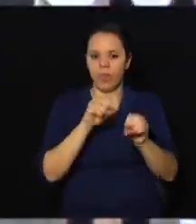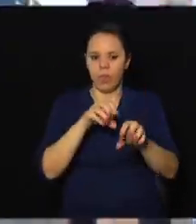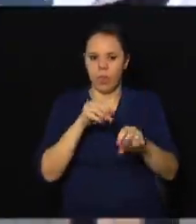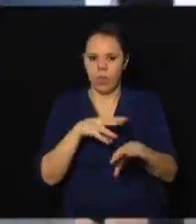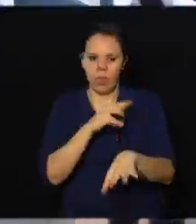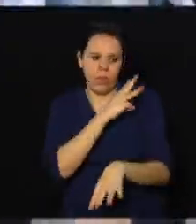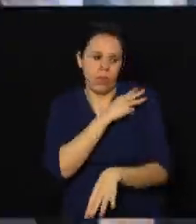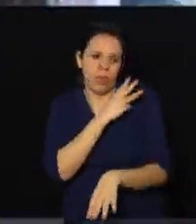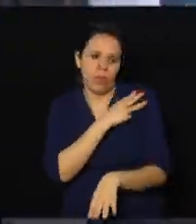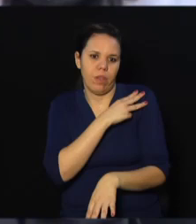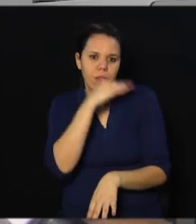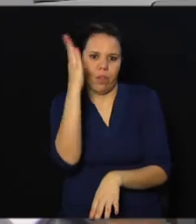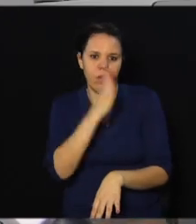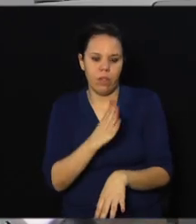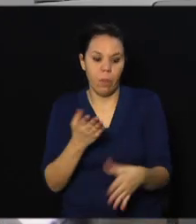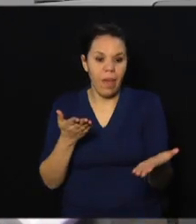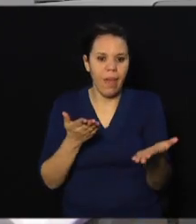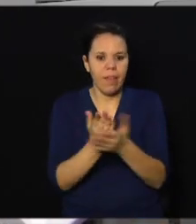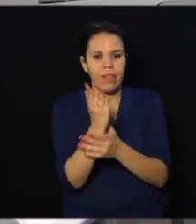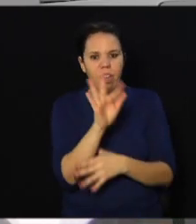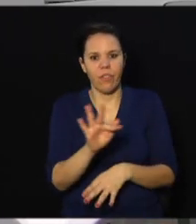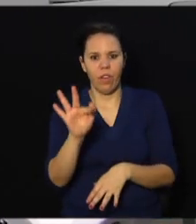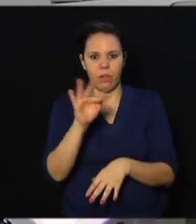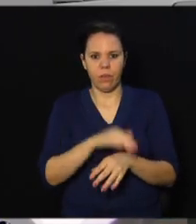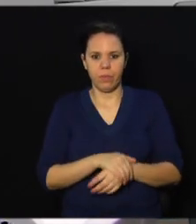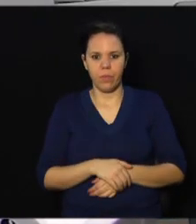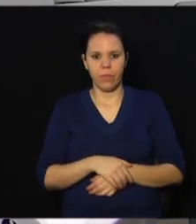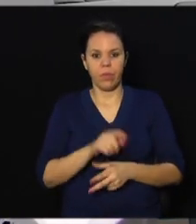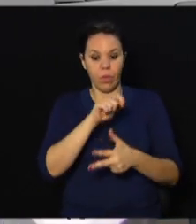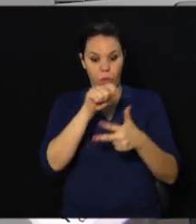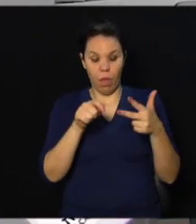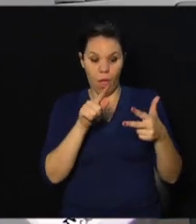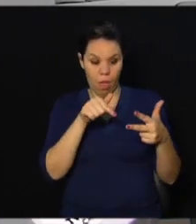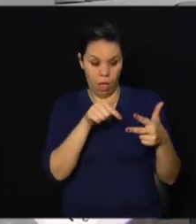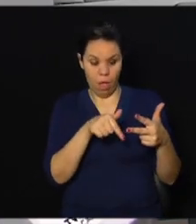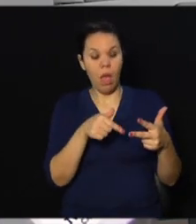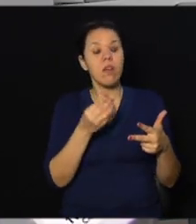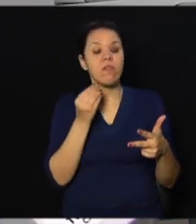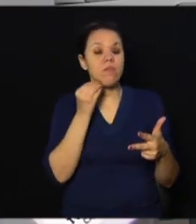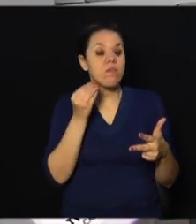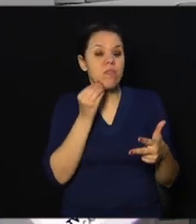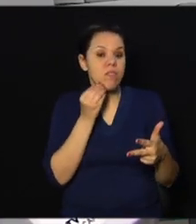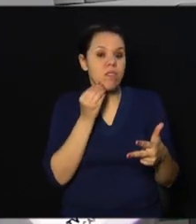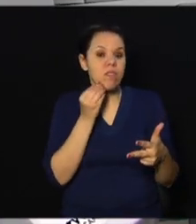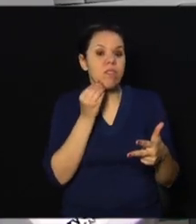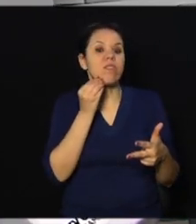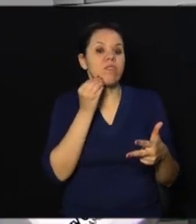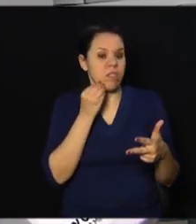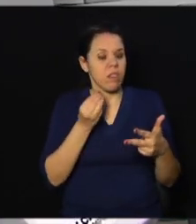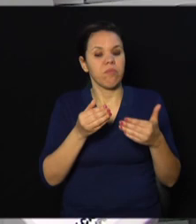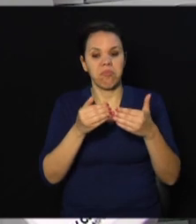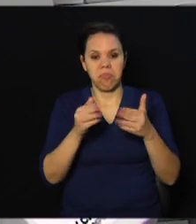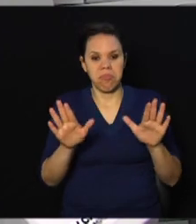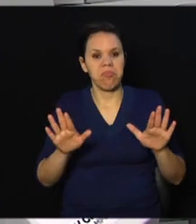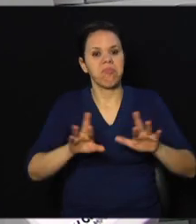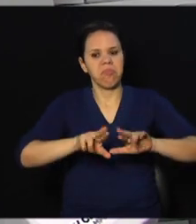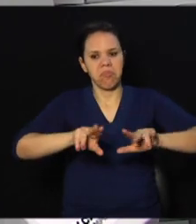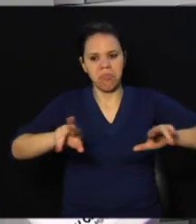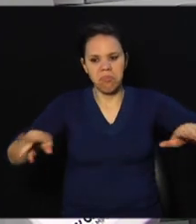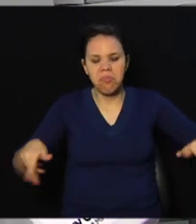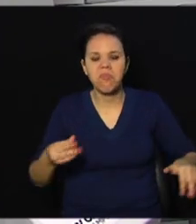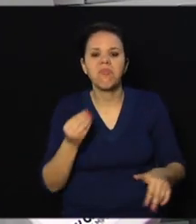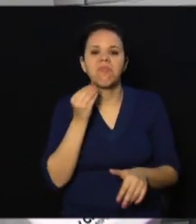Médio como ingresso. O Enem é uma oportunidade. Ele abre diversas portas para